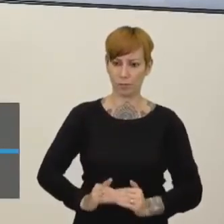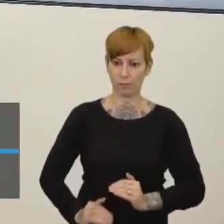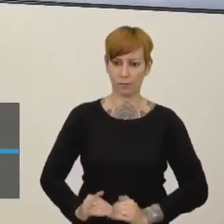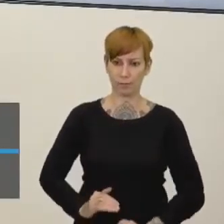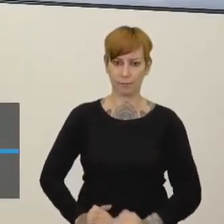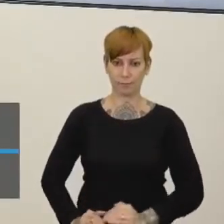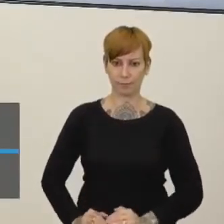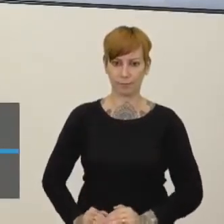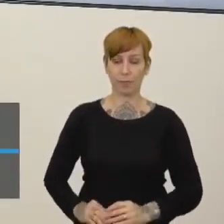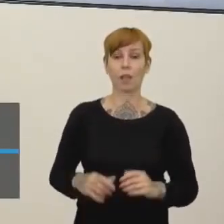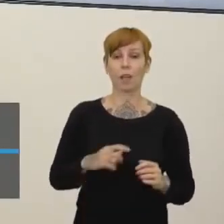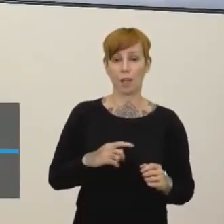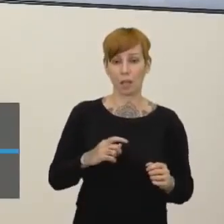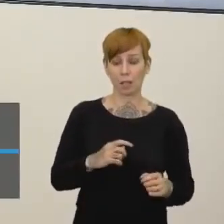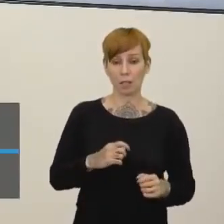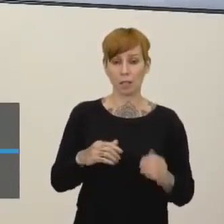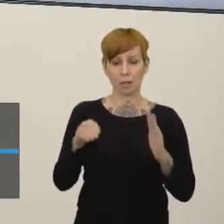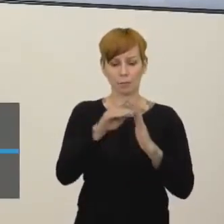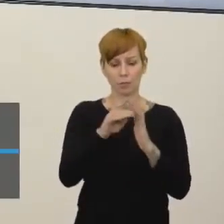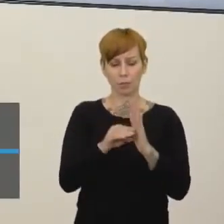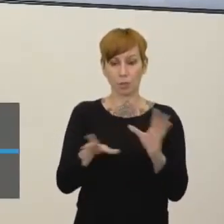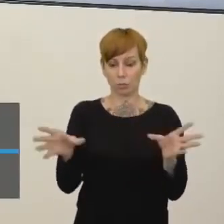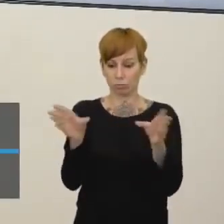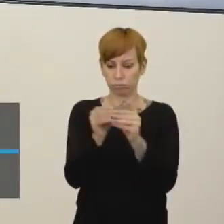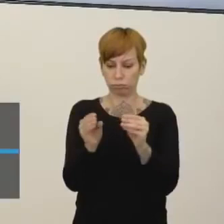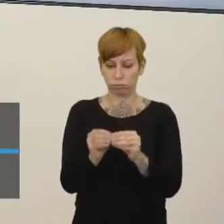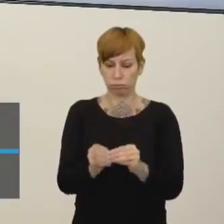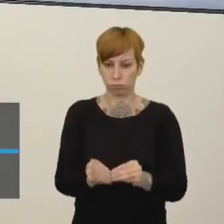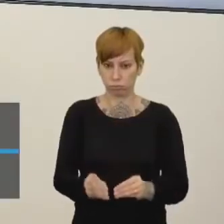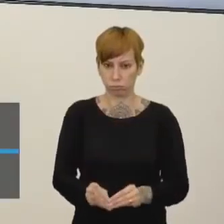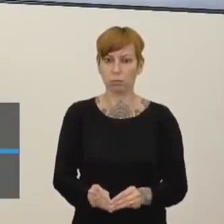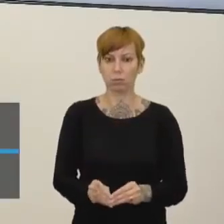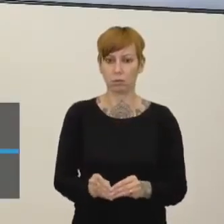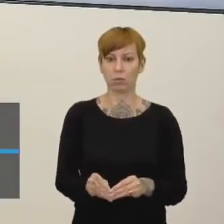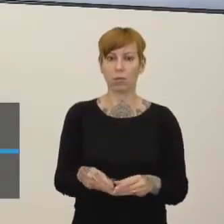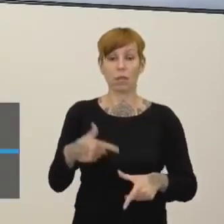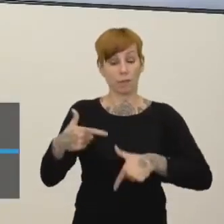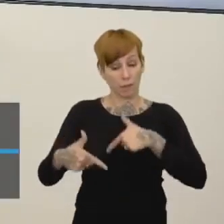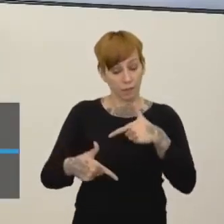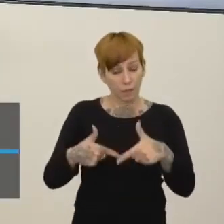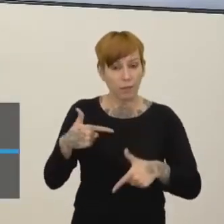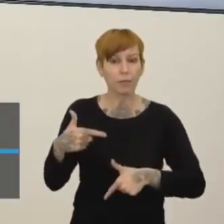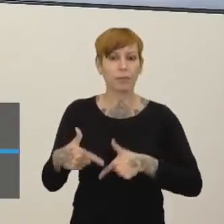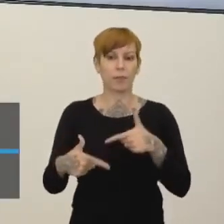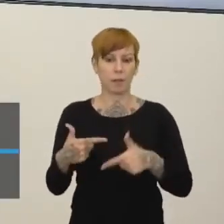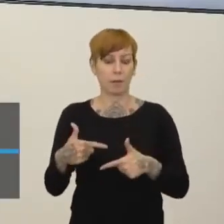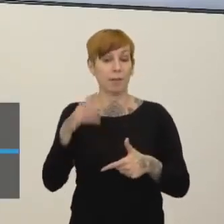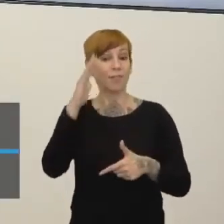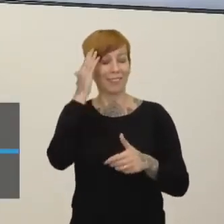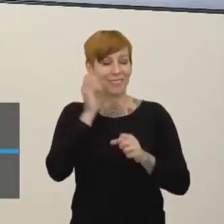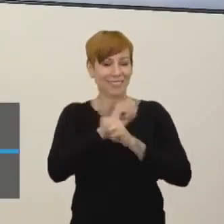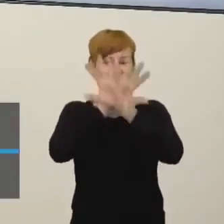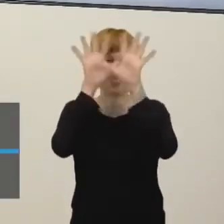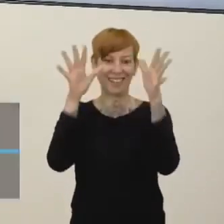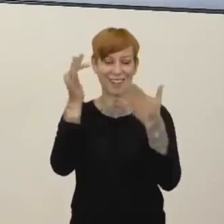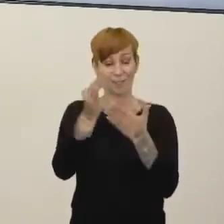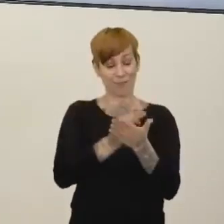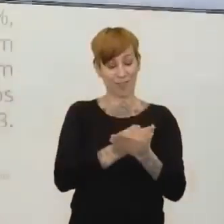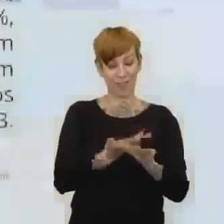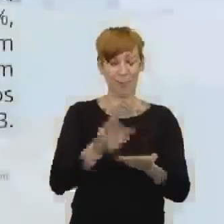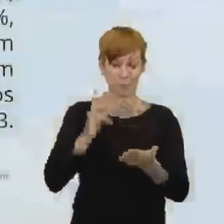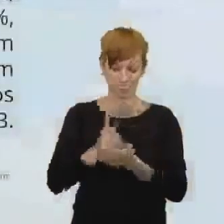há aí uma junção de dados, né, coletados, e a gente vai trabalhando e torna o texto mais claro para a gente. Vamos